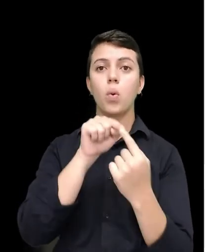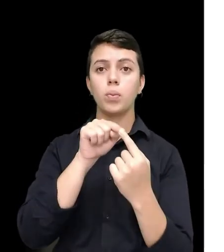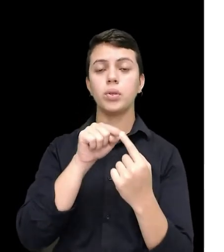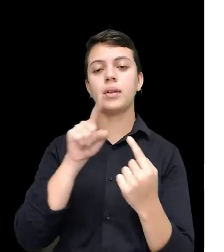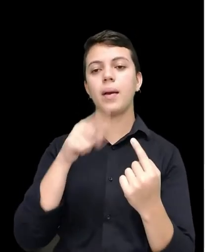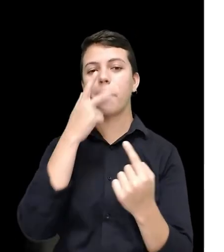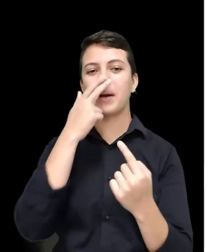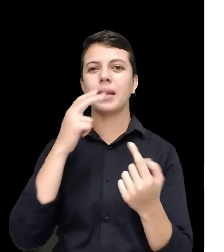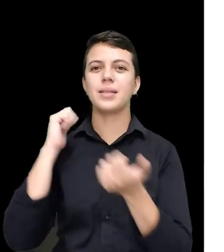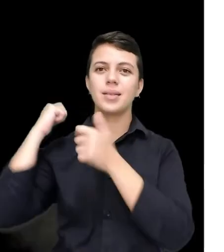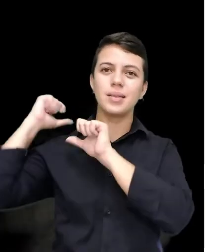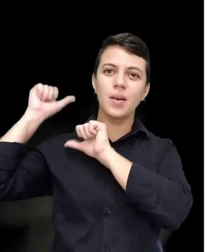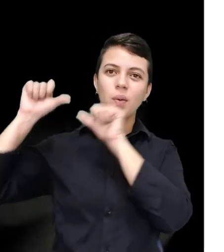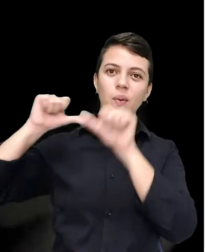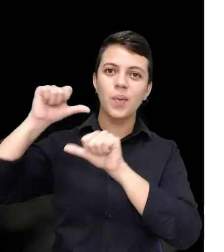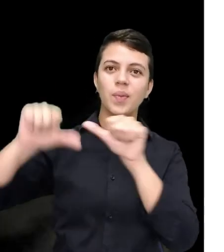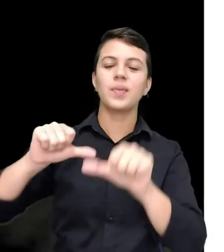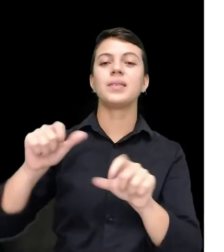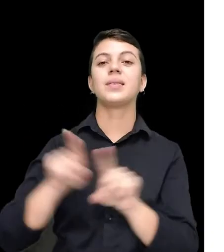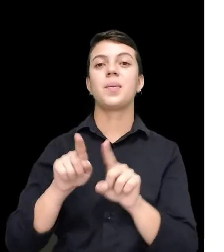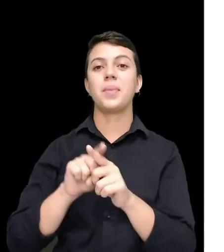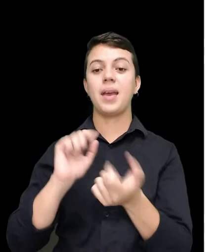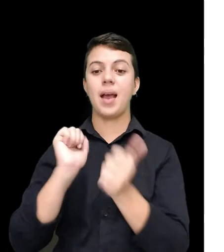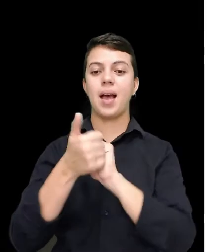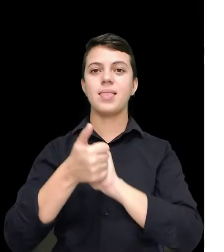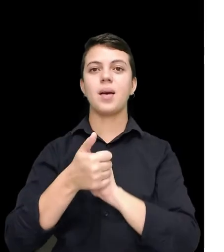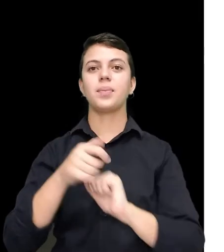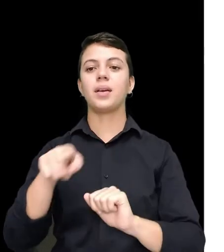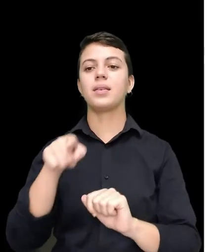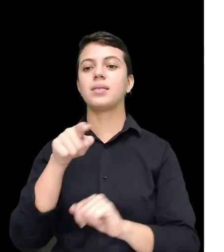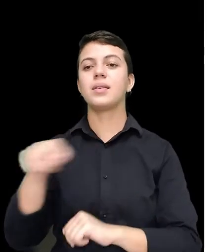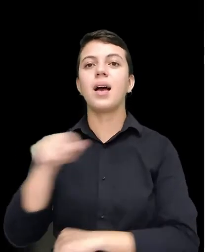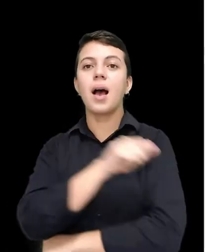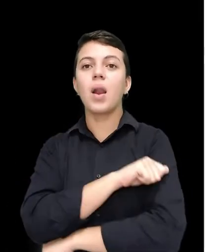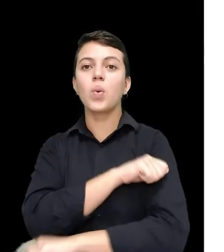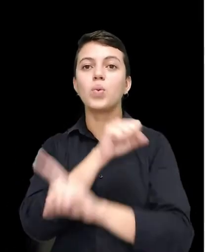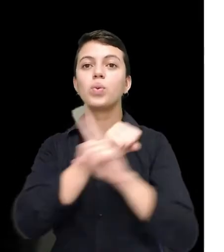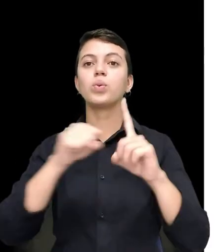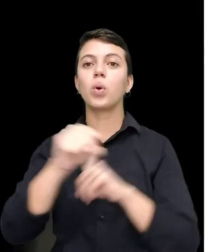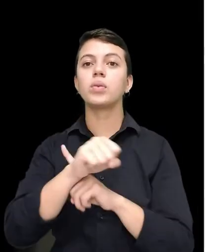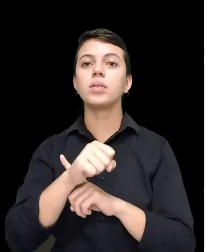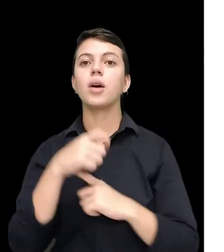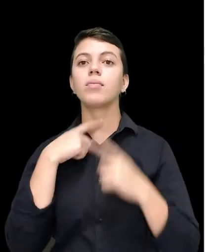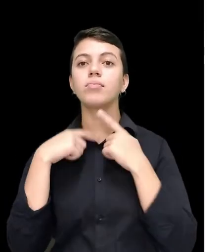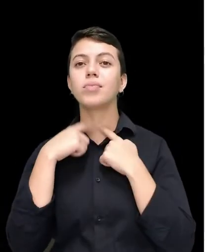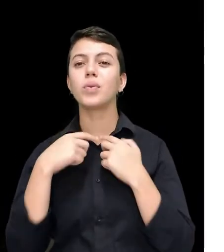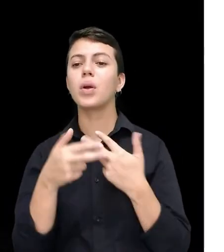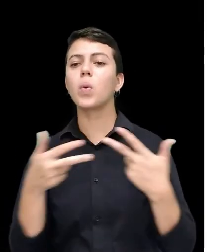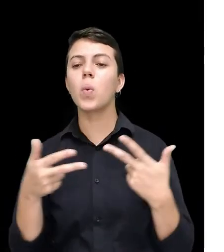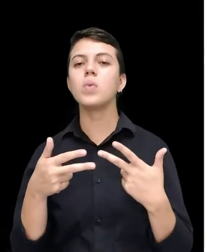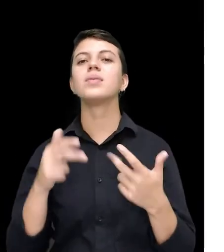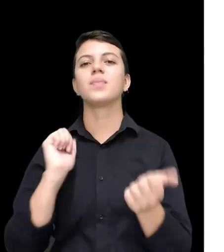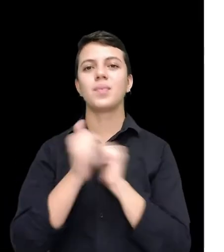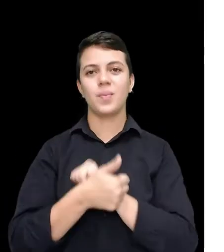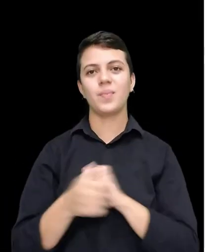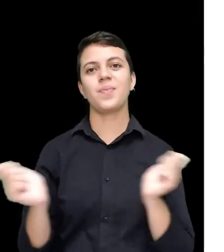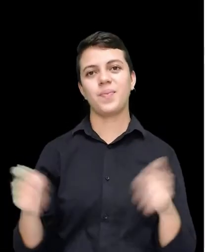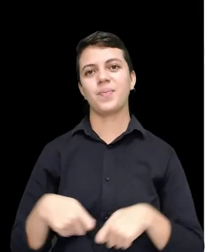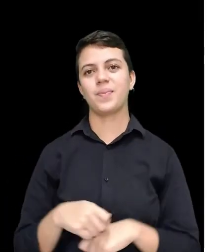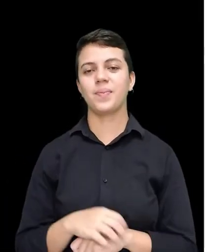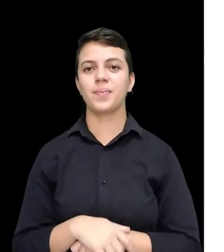as necessidades individuais ao meio social. Mesmo com alguns aspectos didáticos